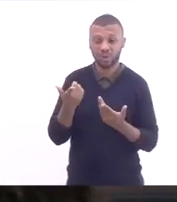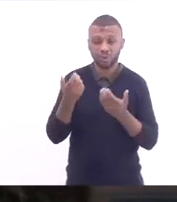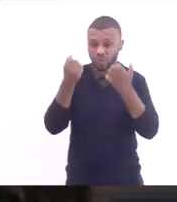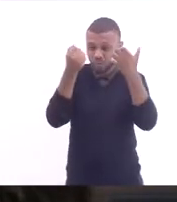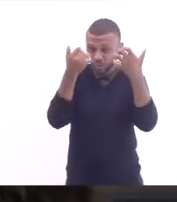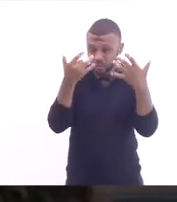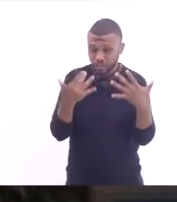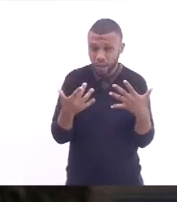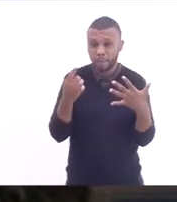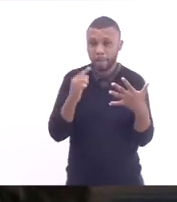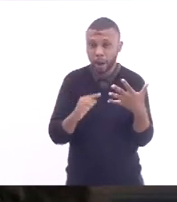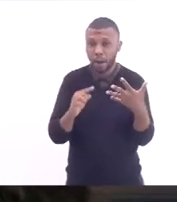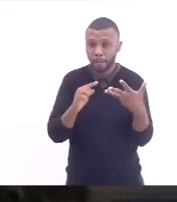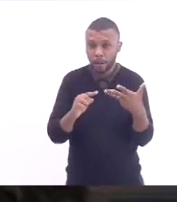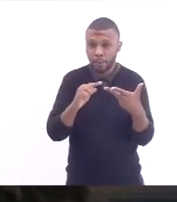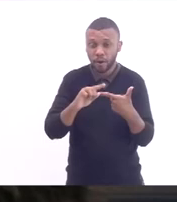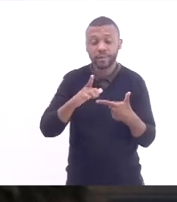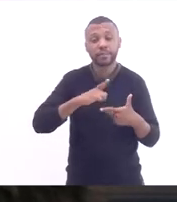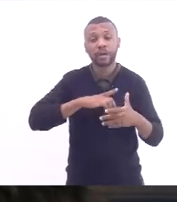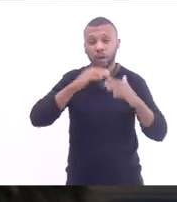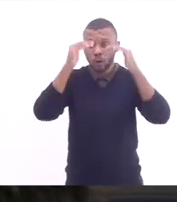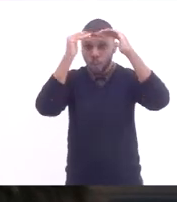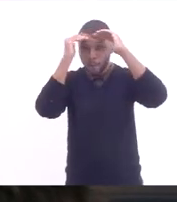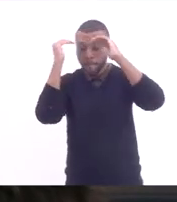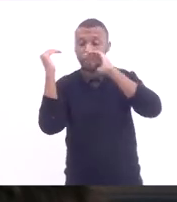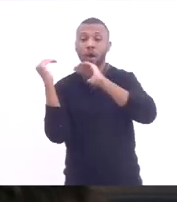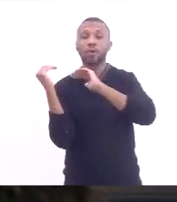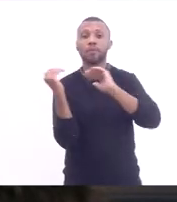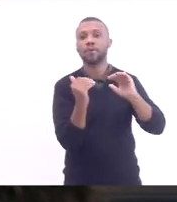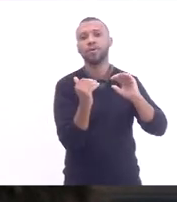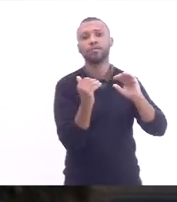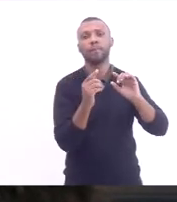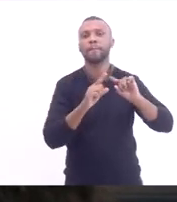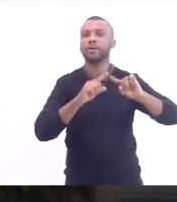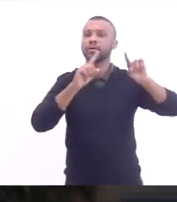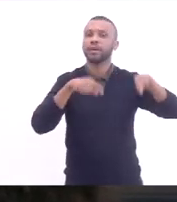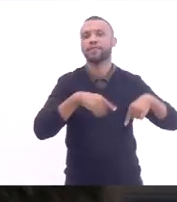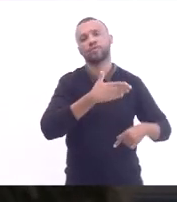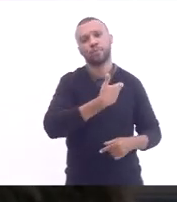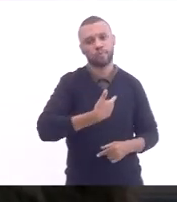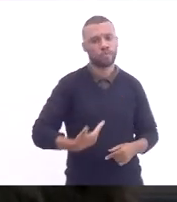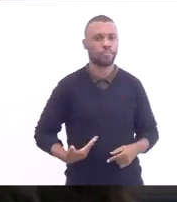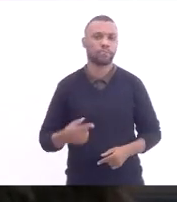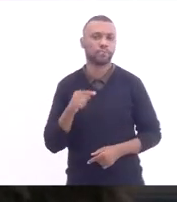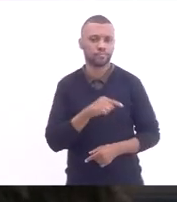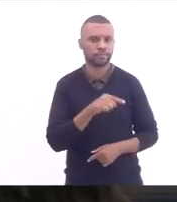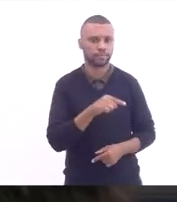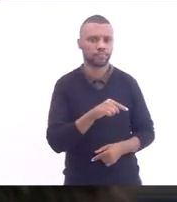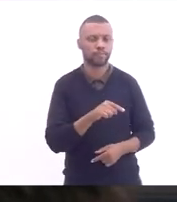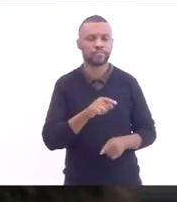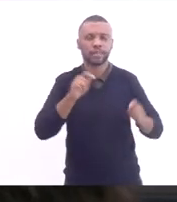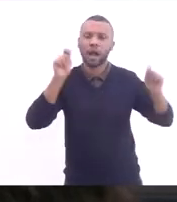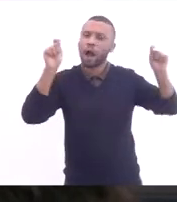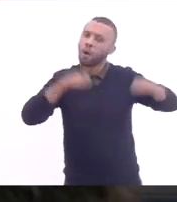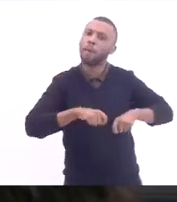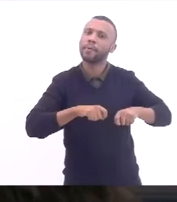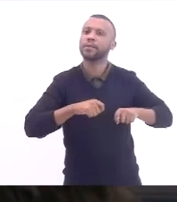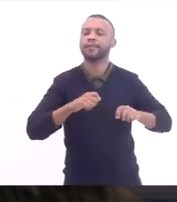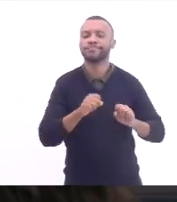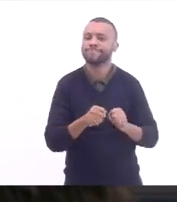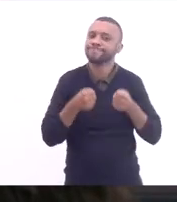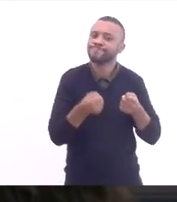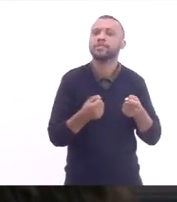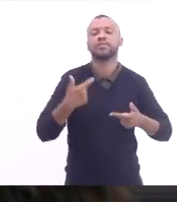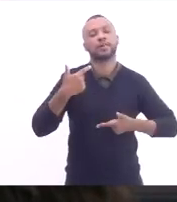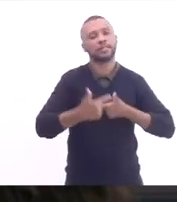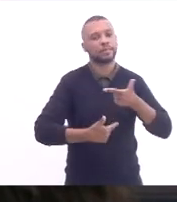aqui, eu tenho o maior respeito pelo servidor público, da competência, da